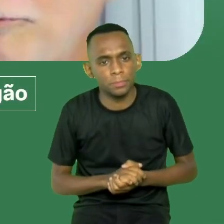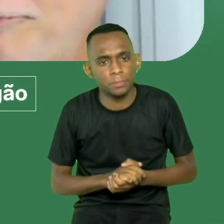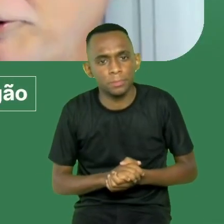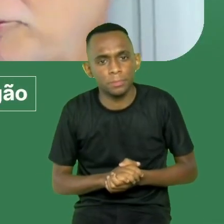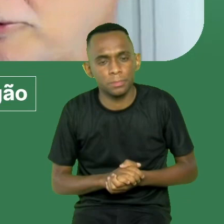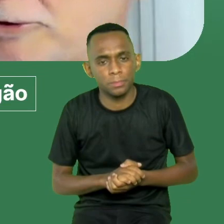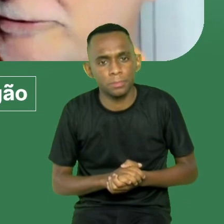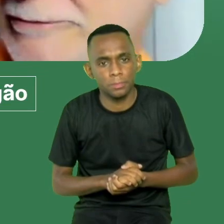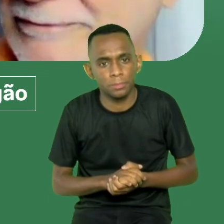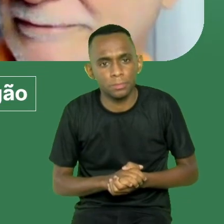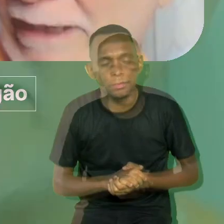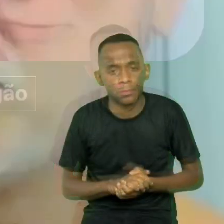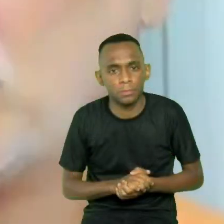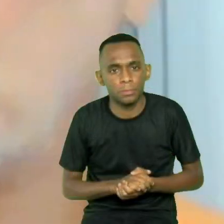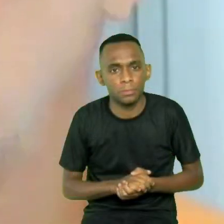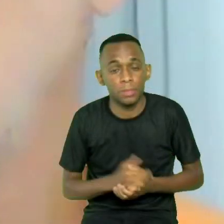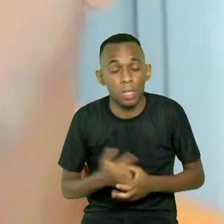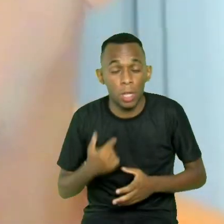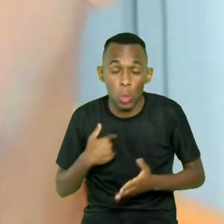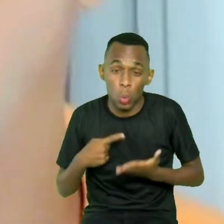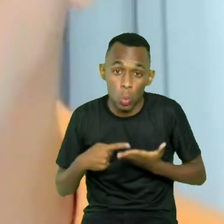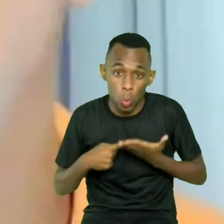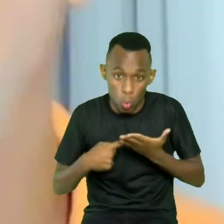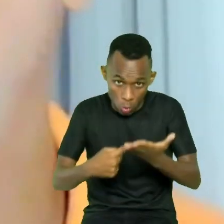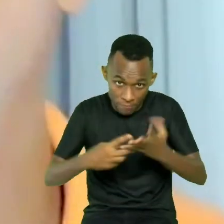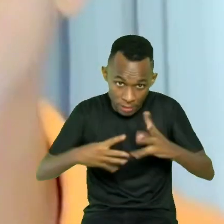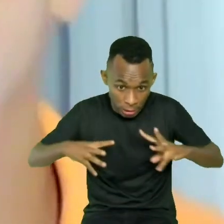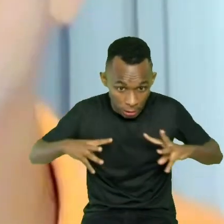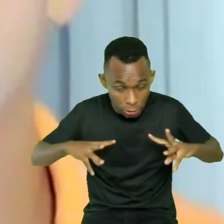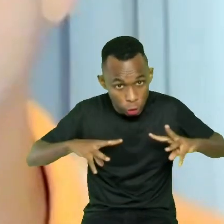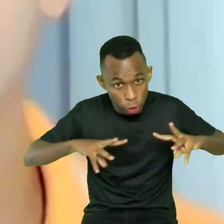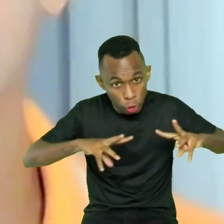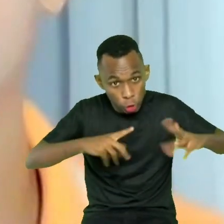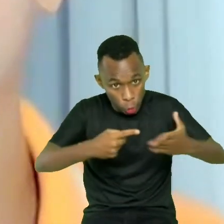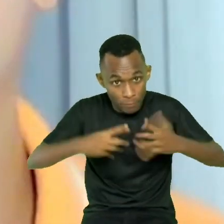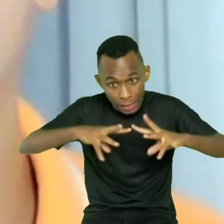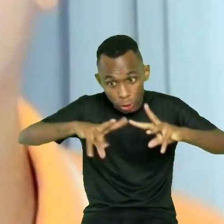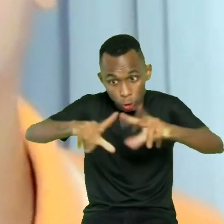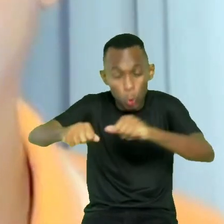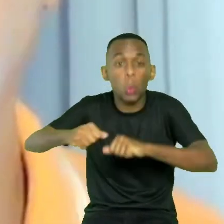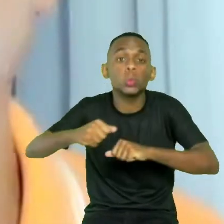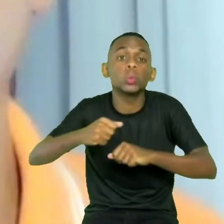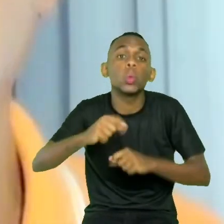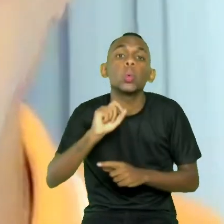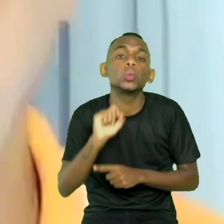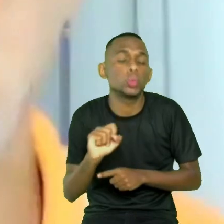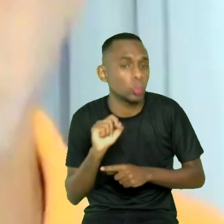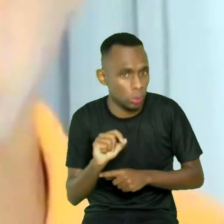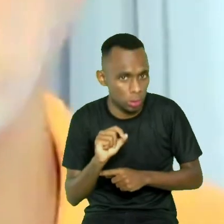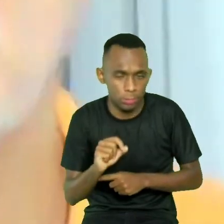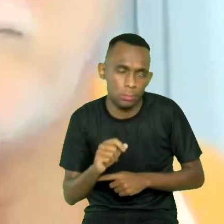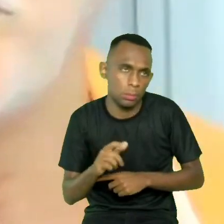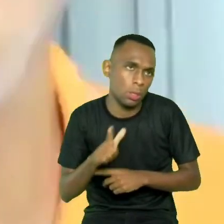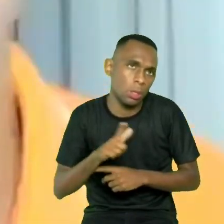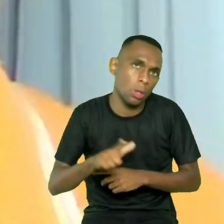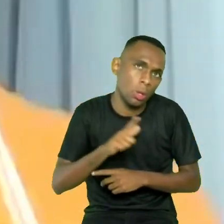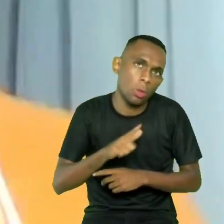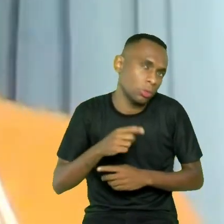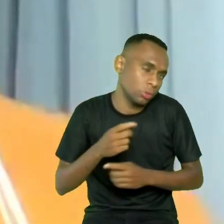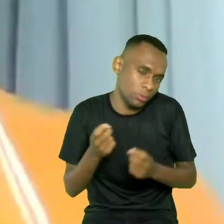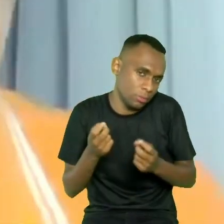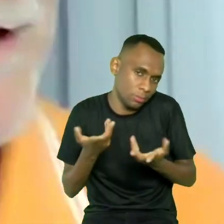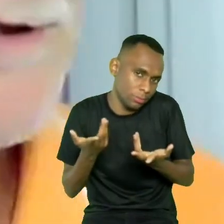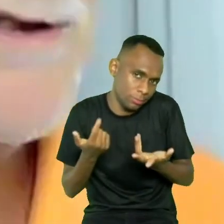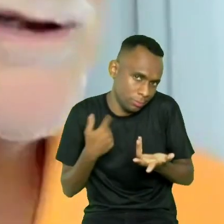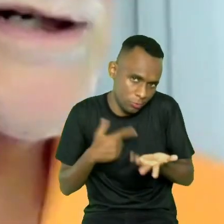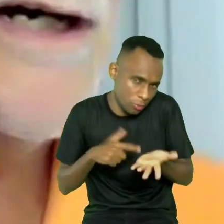eu convido a todos para que conheçam. Né? Claro, vou vender meu peixe aqui, vou puxar a brasa